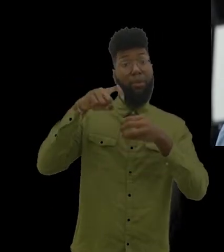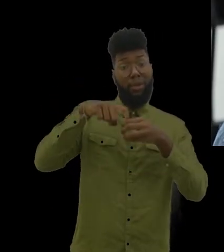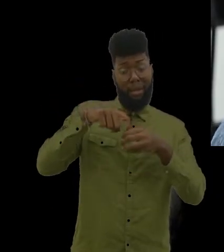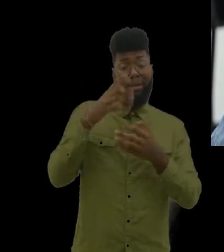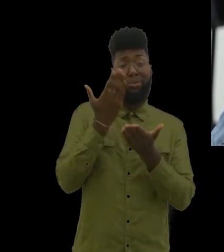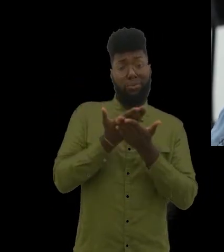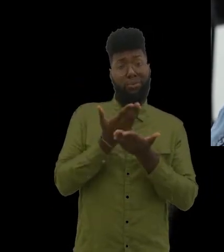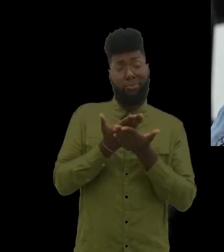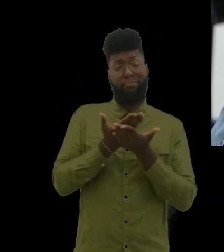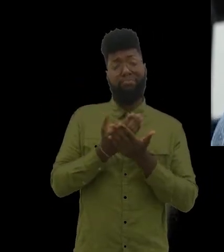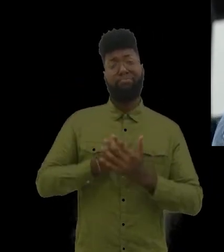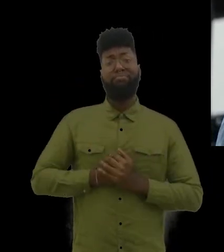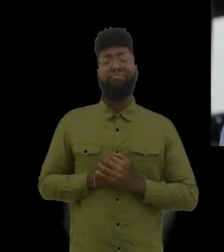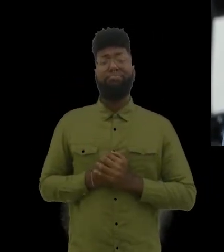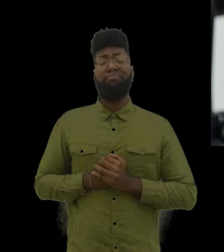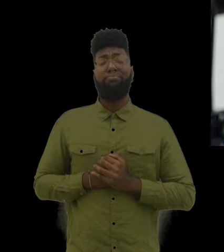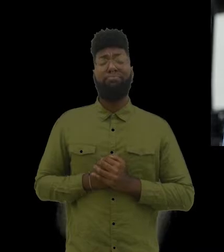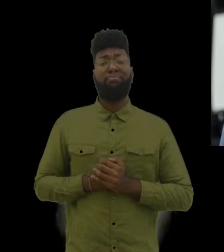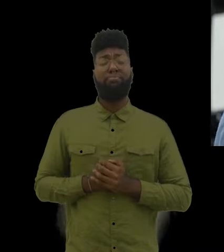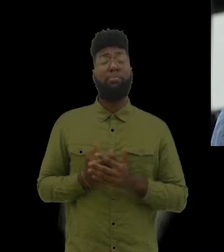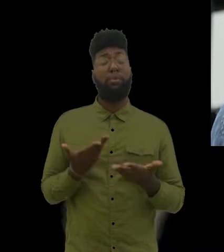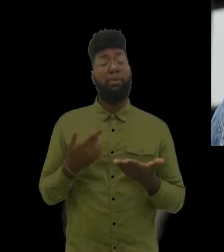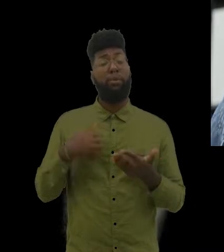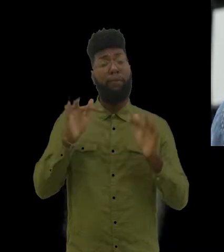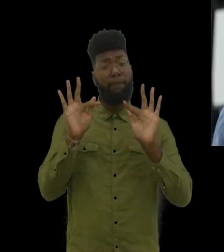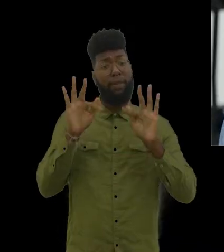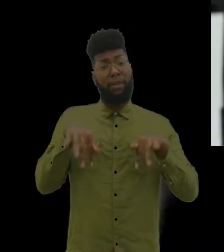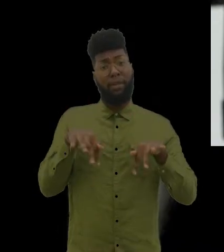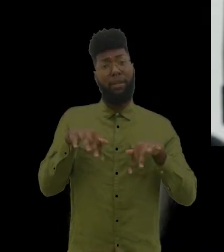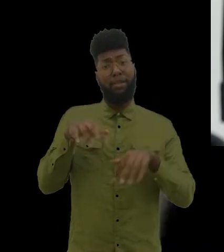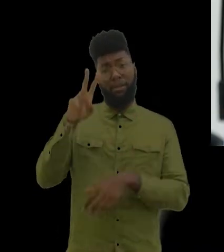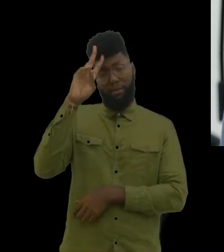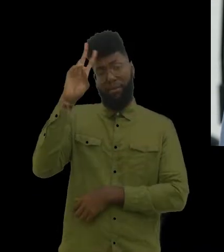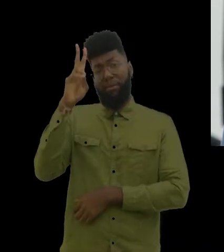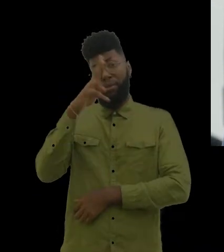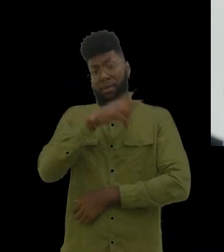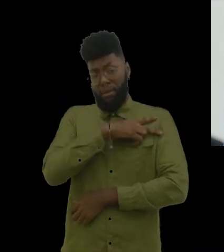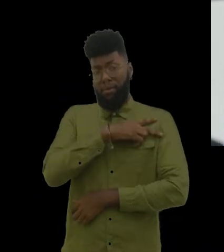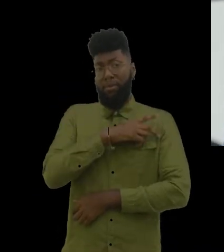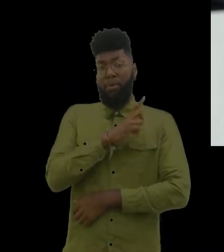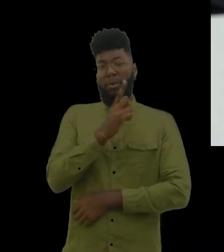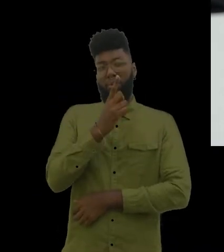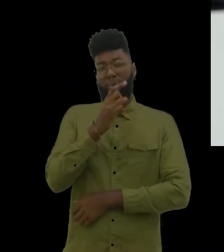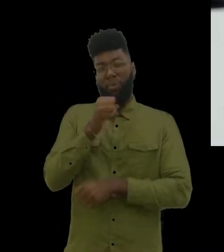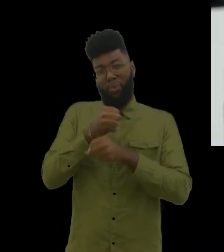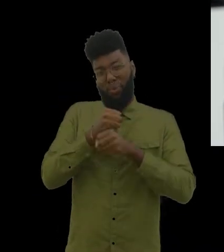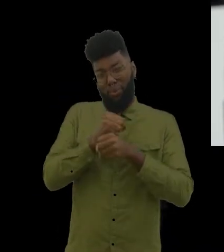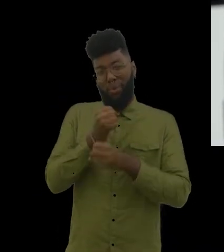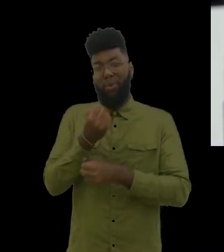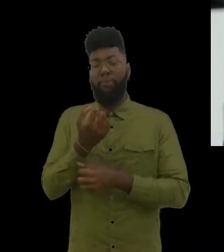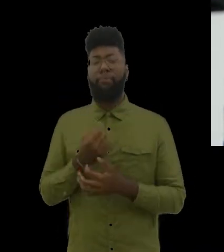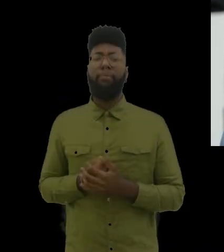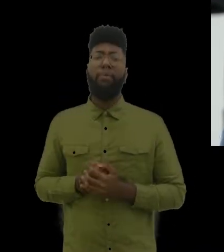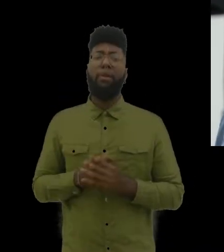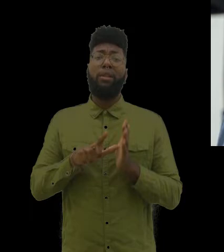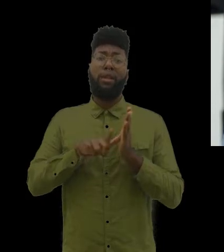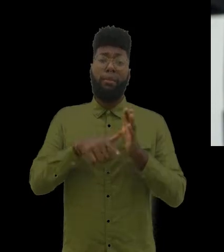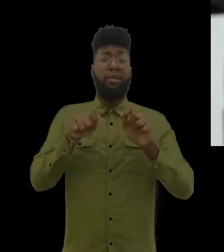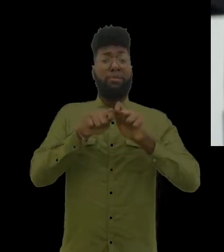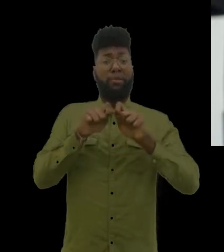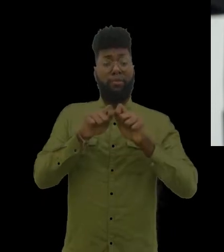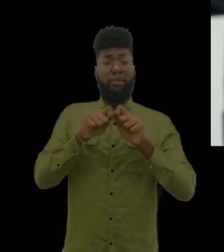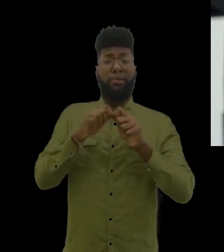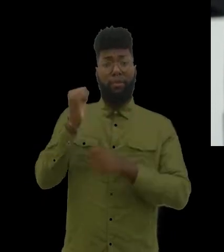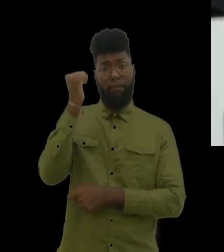estudar. Então, concluí ali o meu ensino médio em 1 ano e meio, e logo em seguida fiz vestibular, entrei no